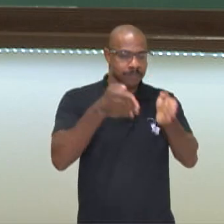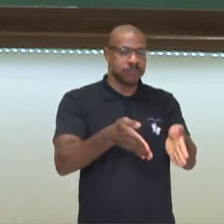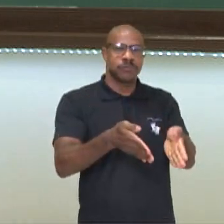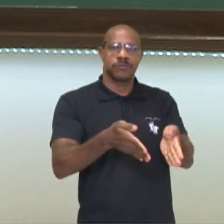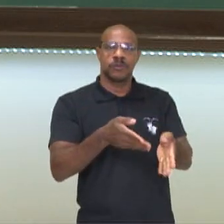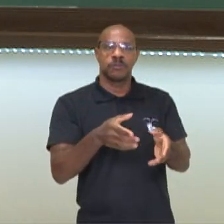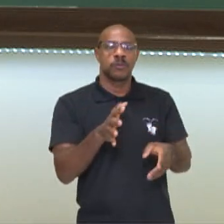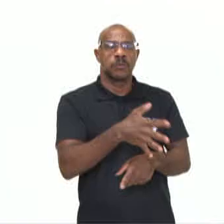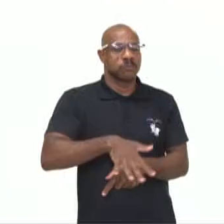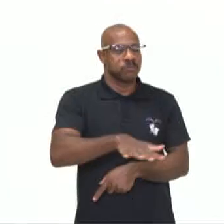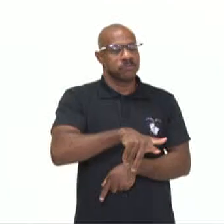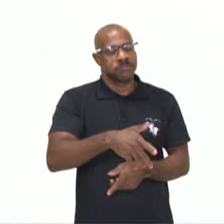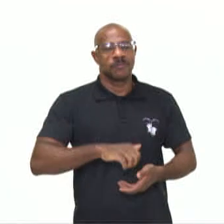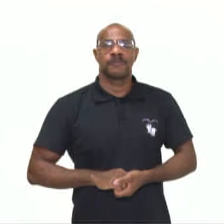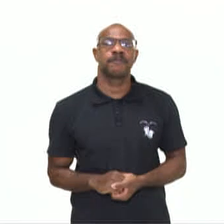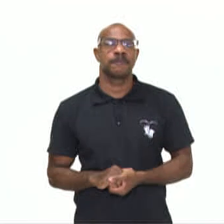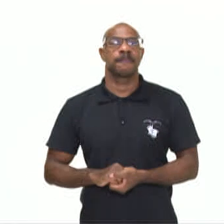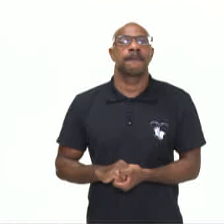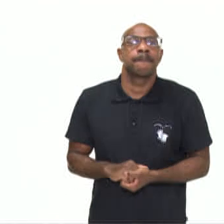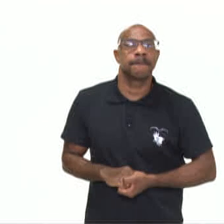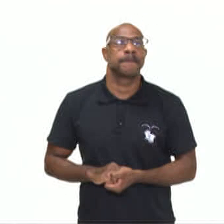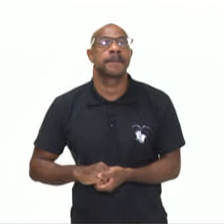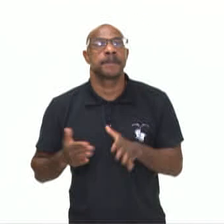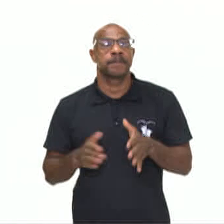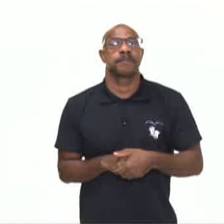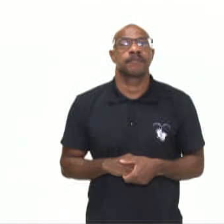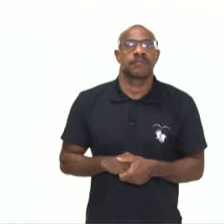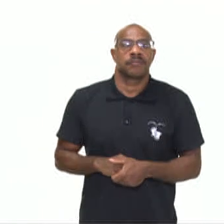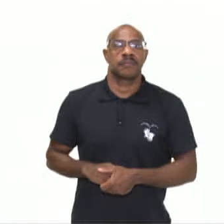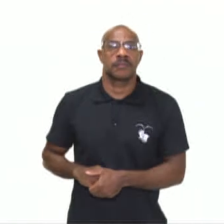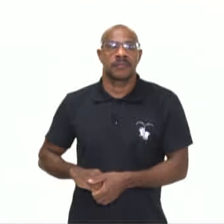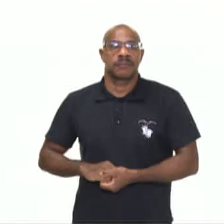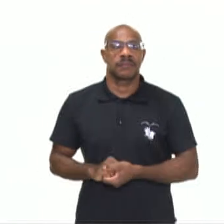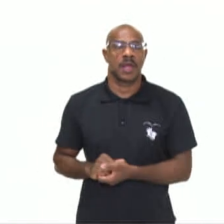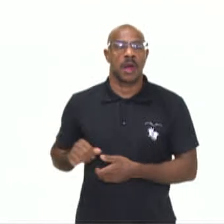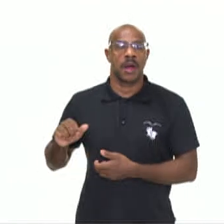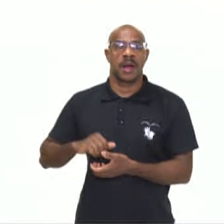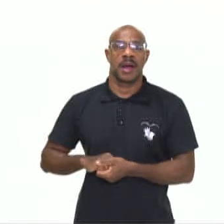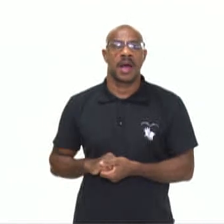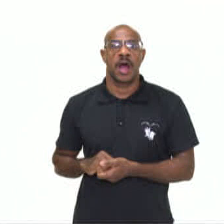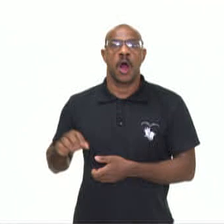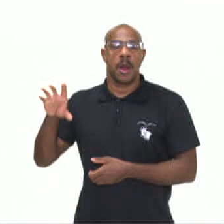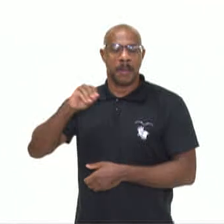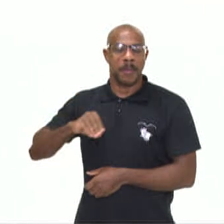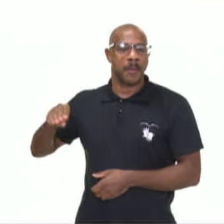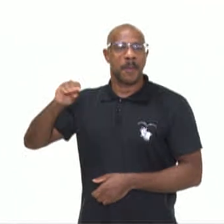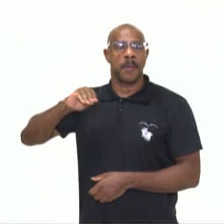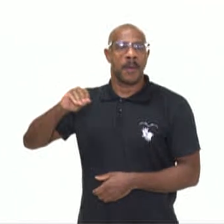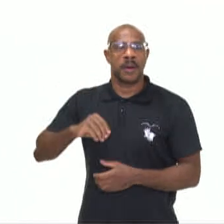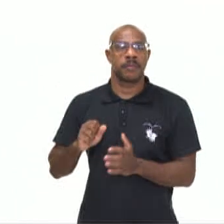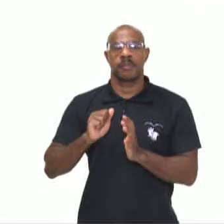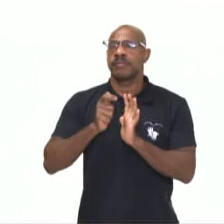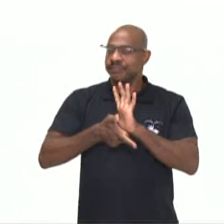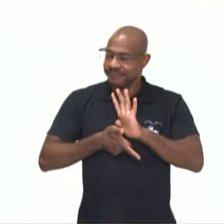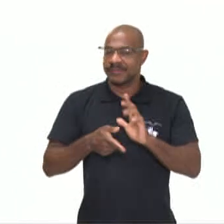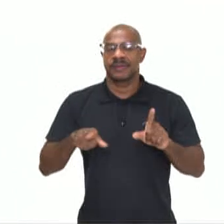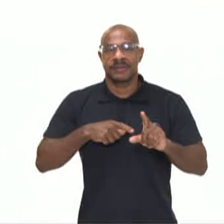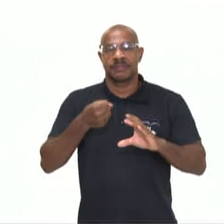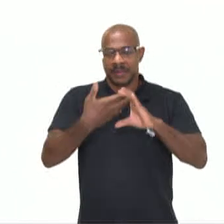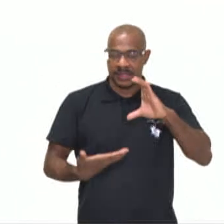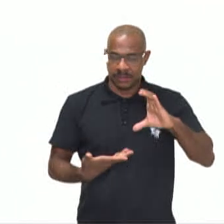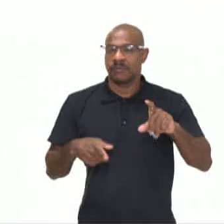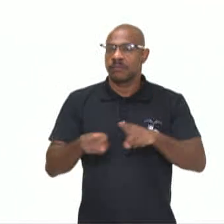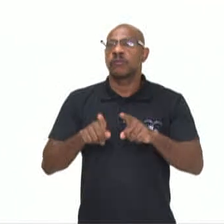falado. Como a oralidade é característica desse gênero, a entrevista leva as características dessa linguagem